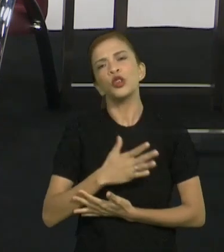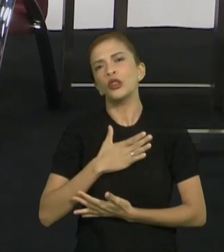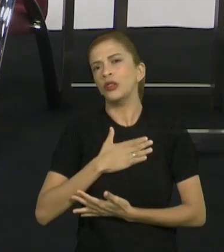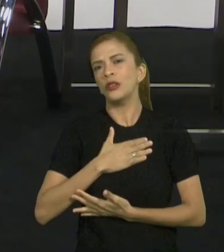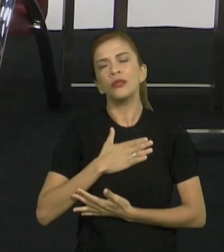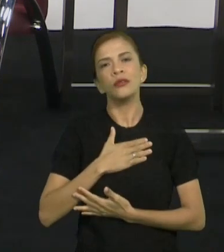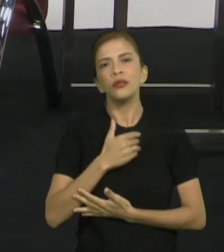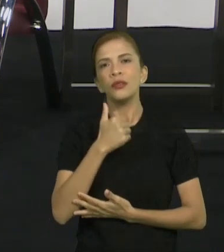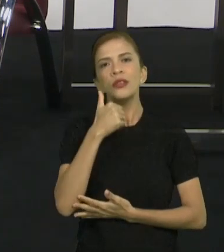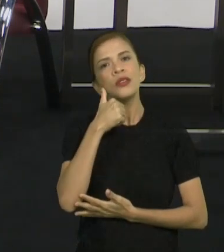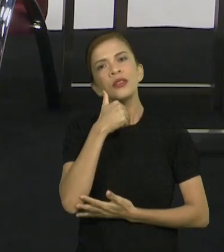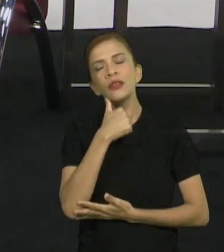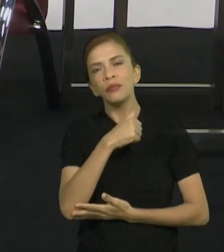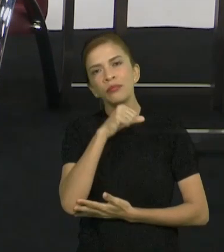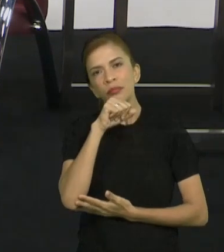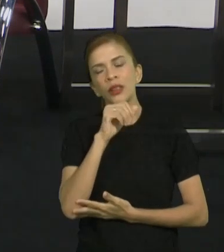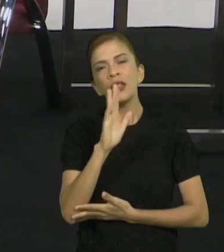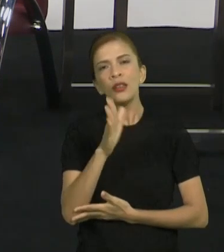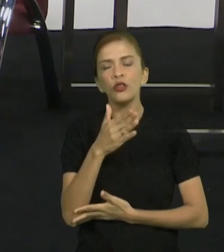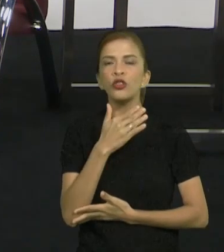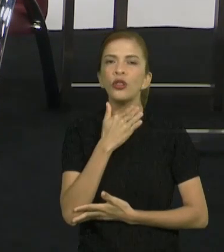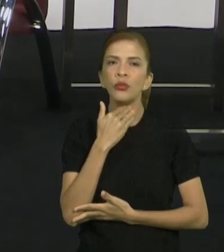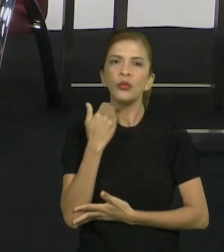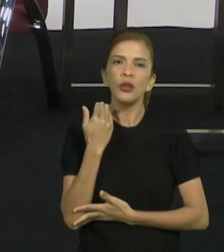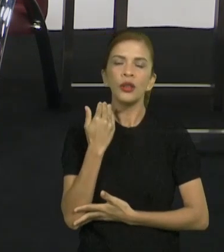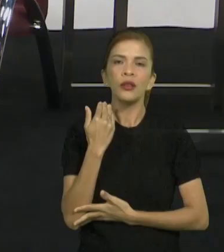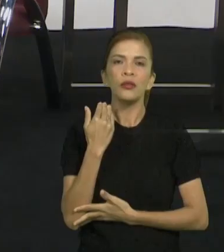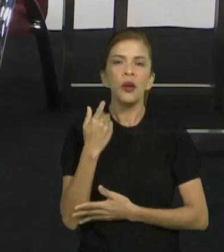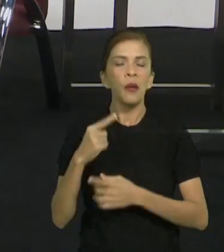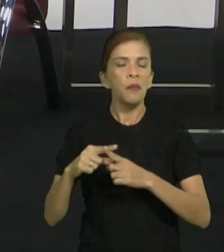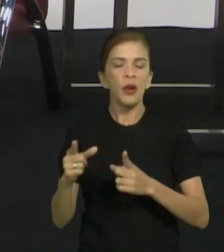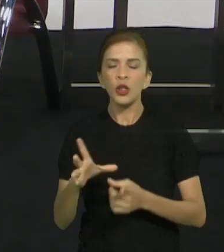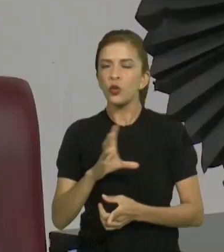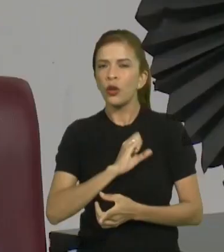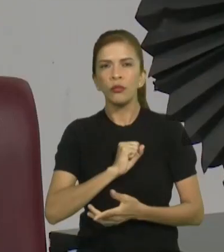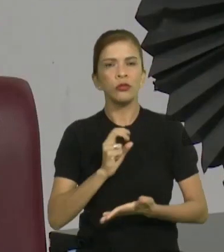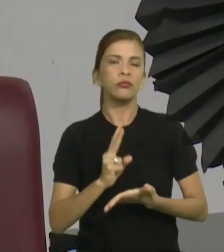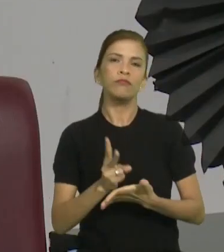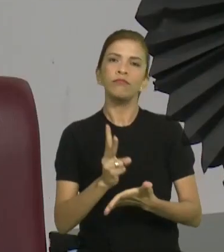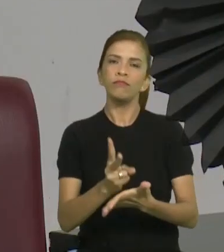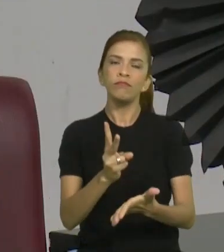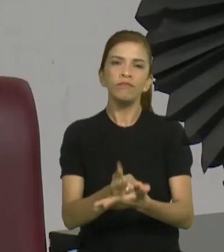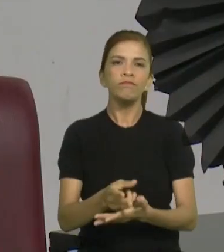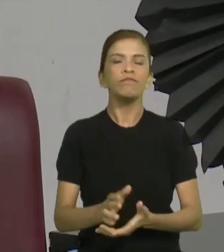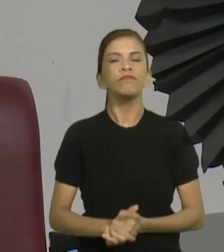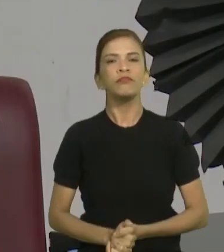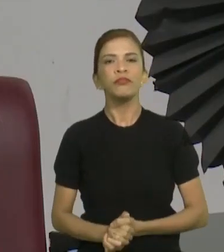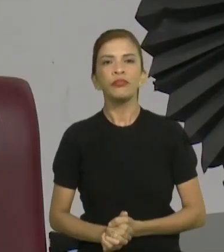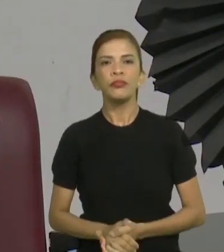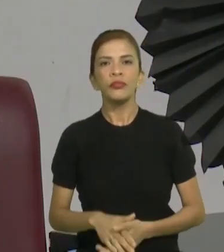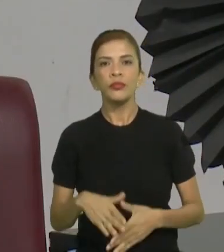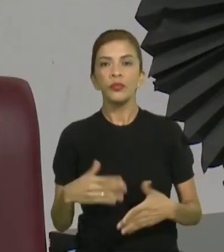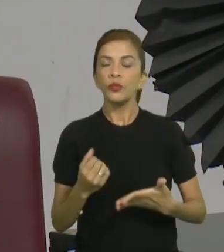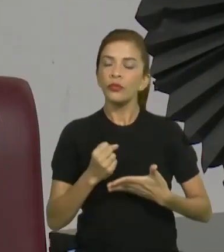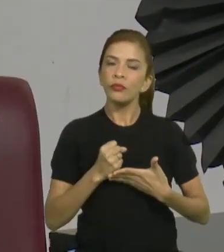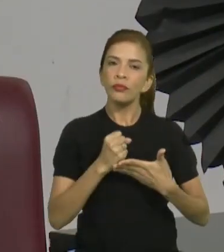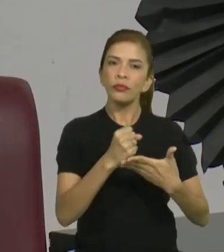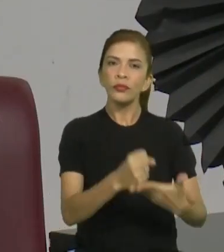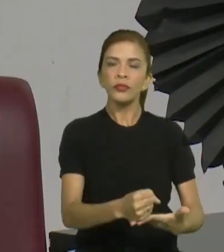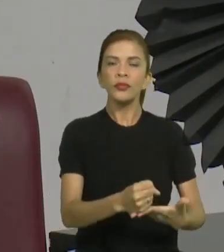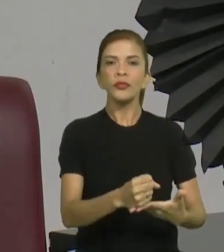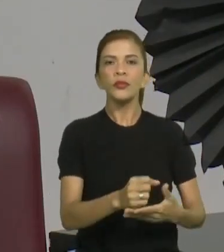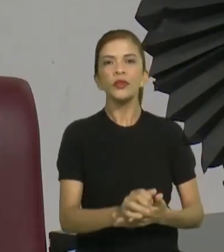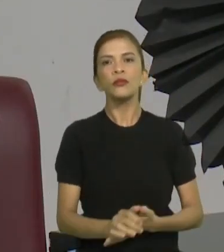né? Porque ela se foi que morreu o amor, não morre. Então, eu apoiei e a gente começou a